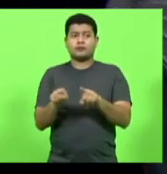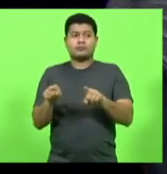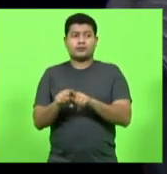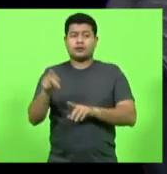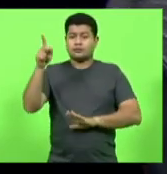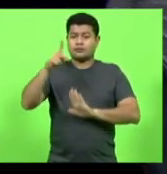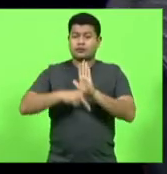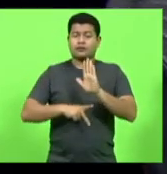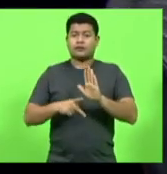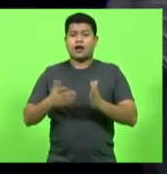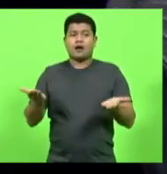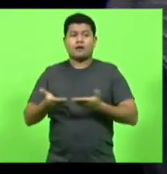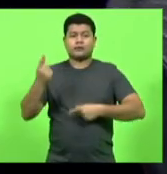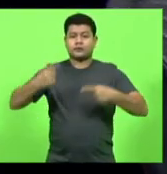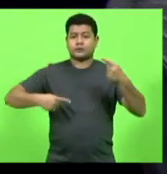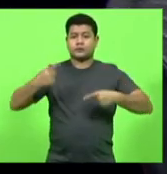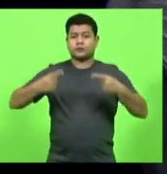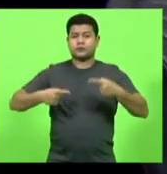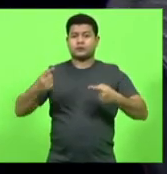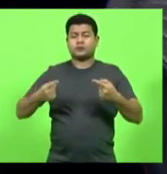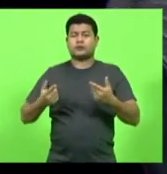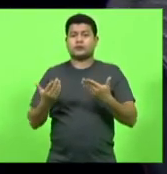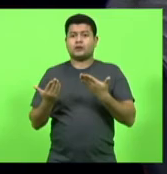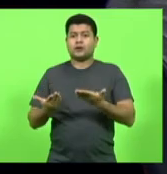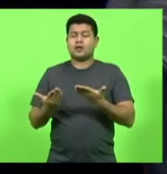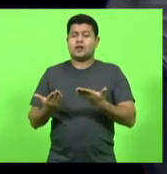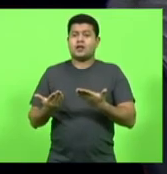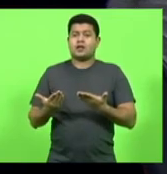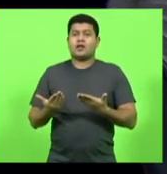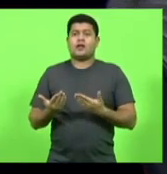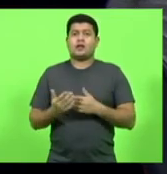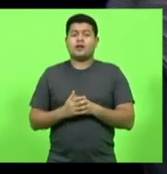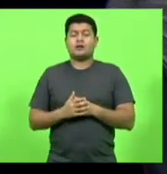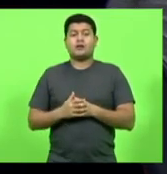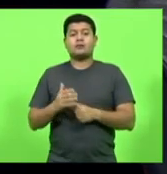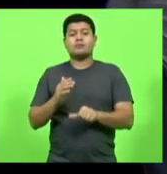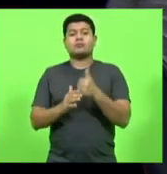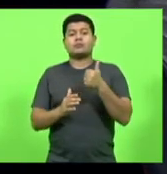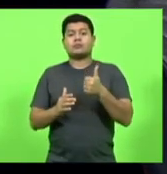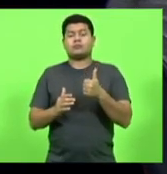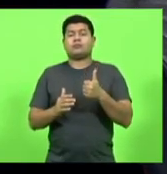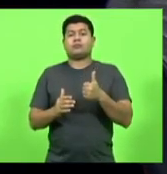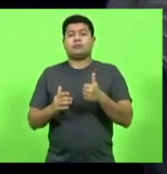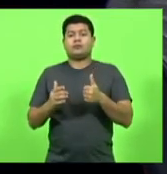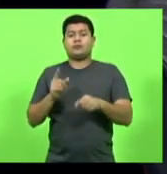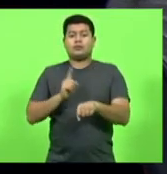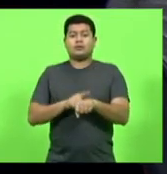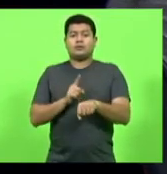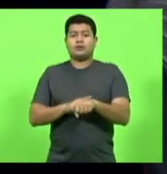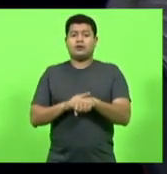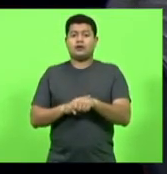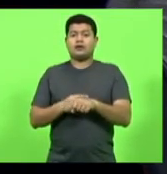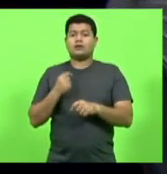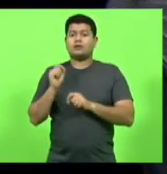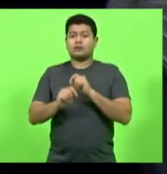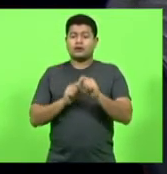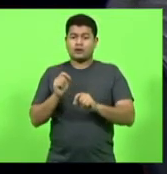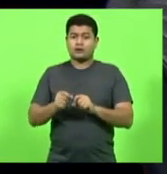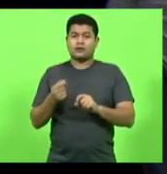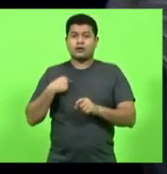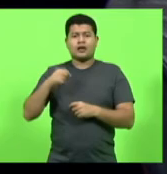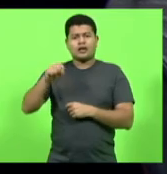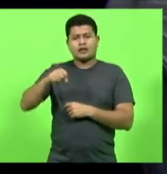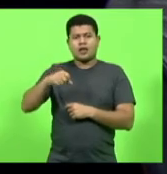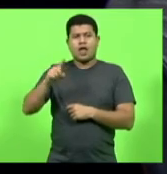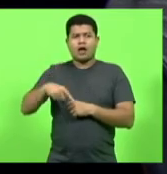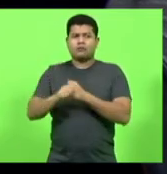discussão, deputado Silvio, na Comissão de Finanças, num primeiro momento eu fiz uma crítica muito dura, dizendo sim que era um